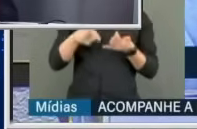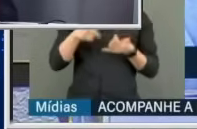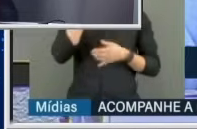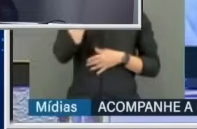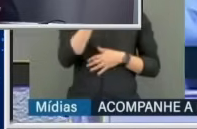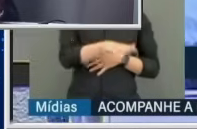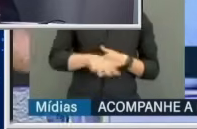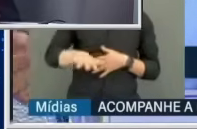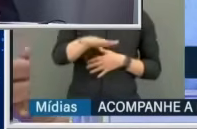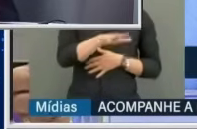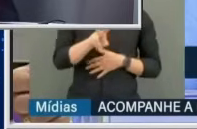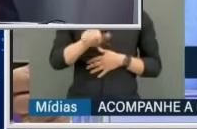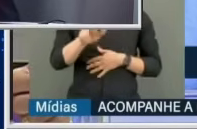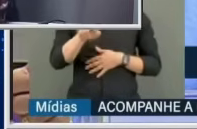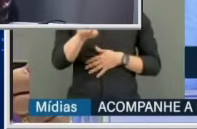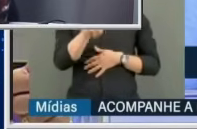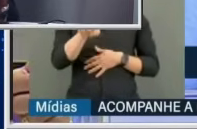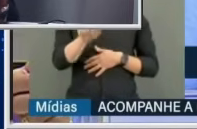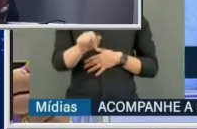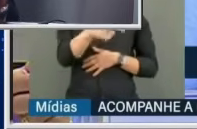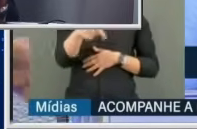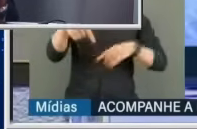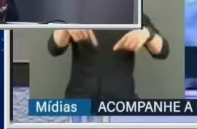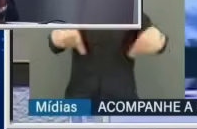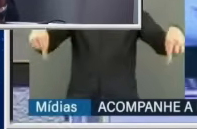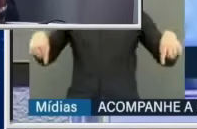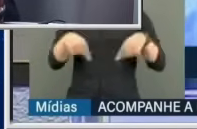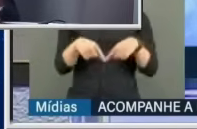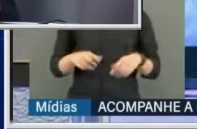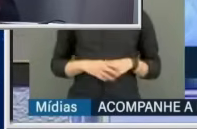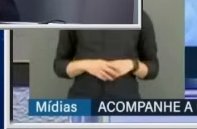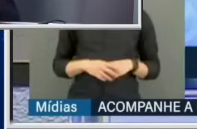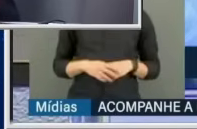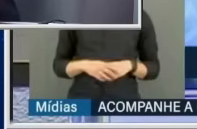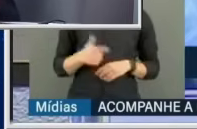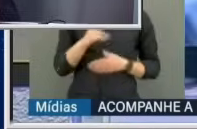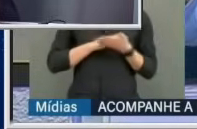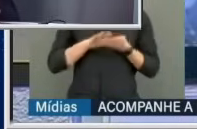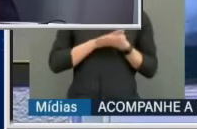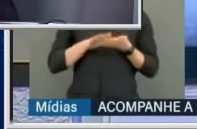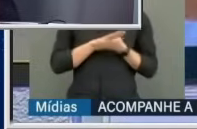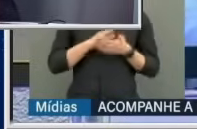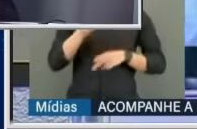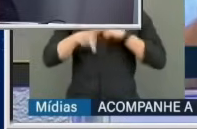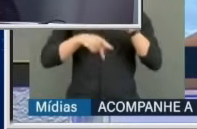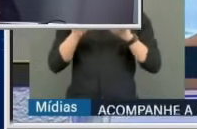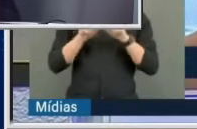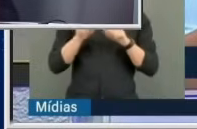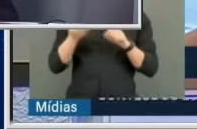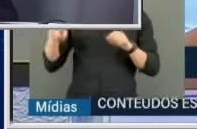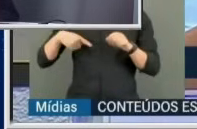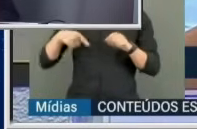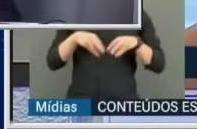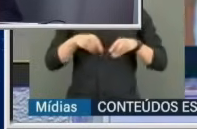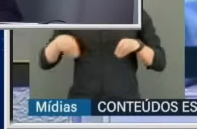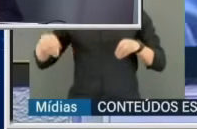ordens, quase que o tempo inteiro, fica à disposição do presidente. Segura o telefone do presidente, leva